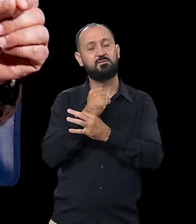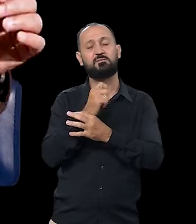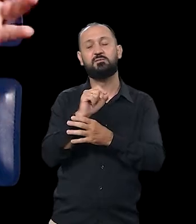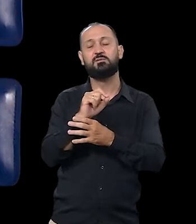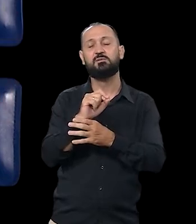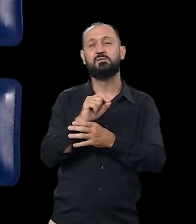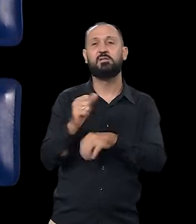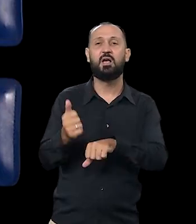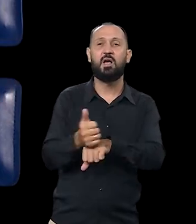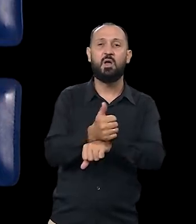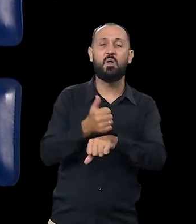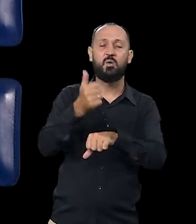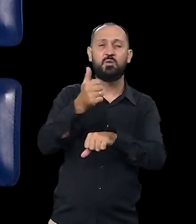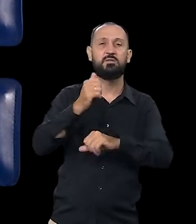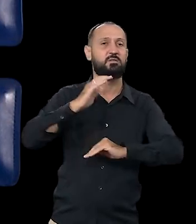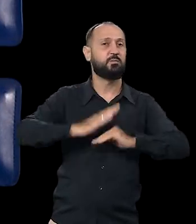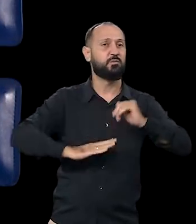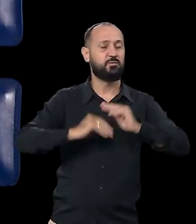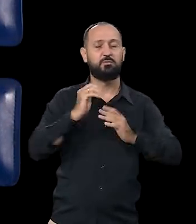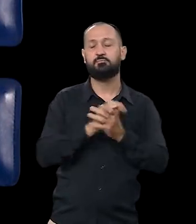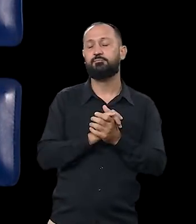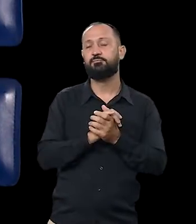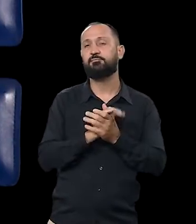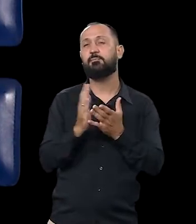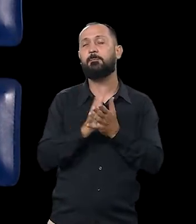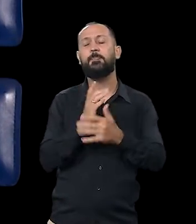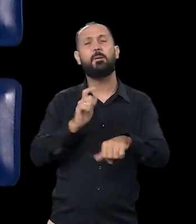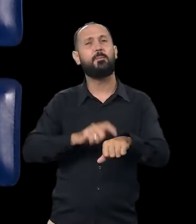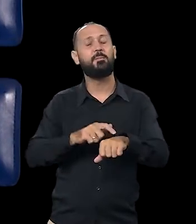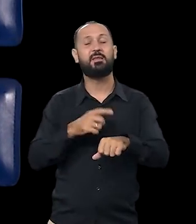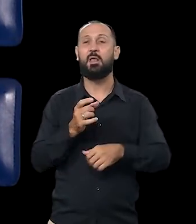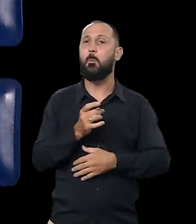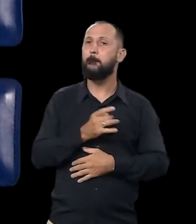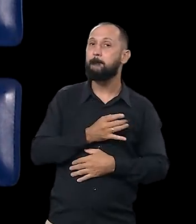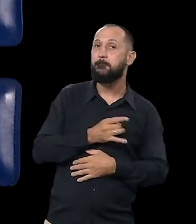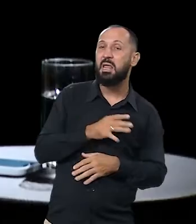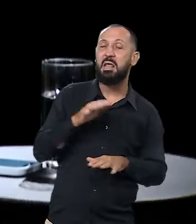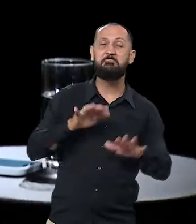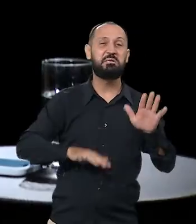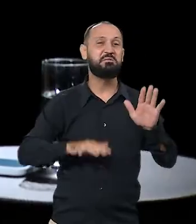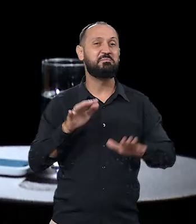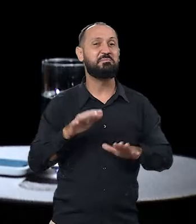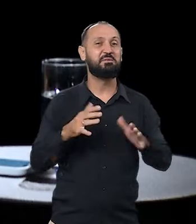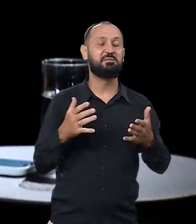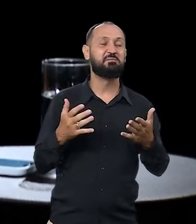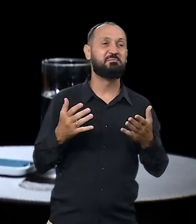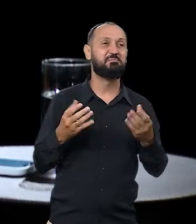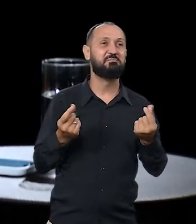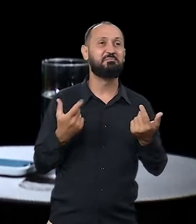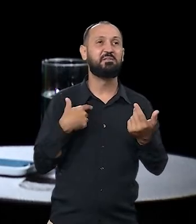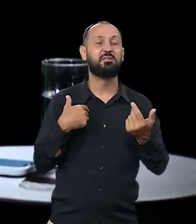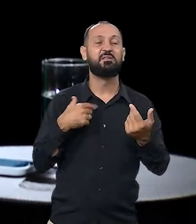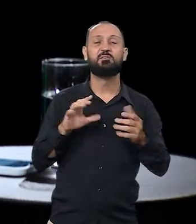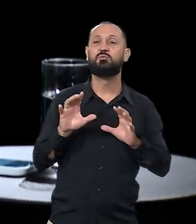eficiência das nossas forças de segurança e a qualificação desses profissionais. Em algum momento dá uma insegurança, dá um certo medo